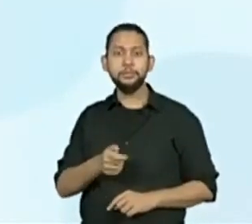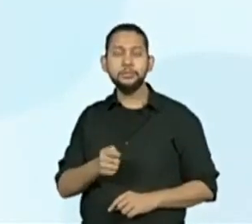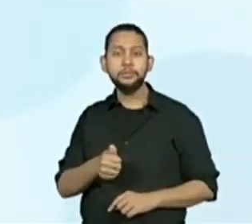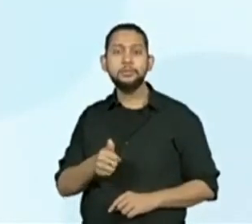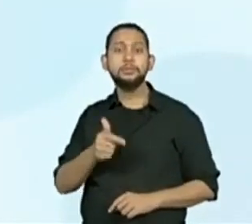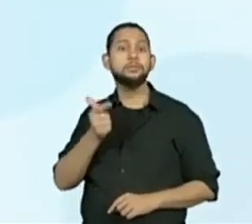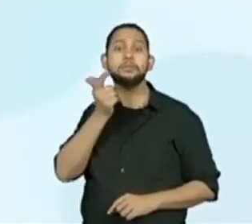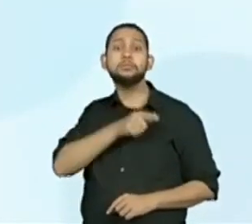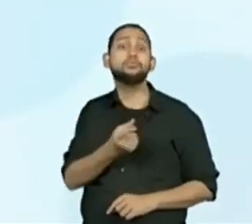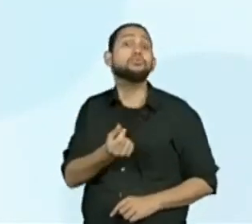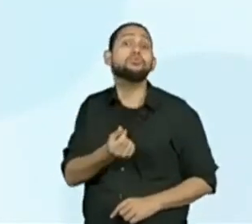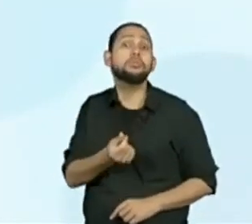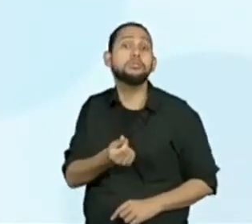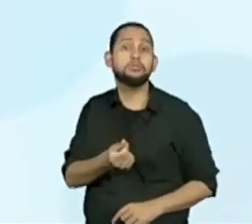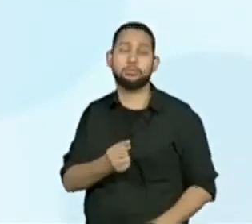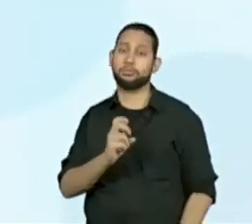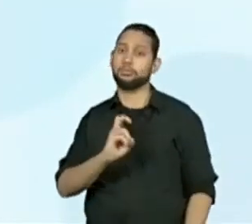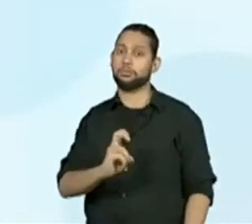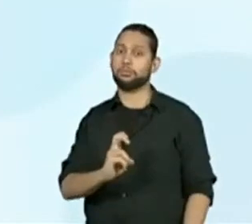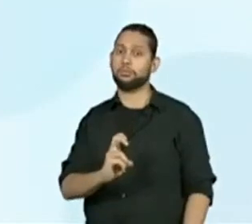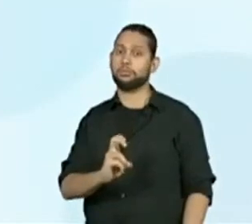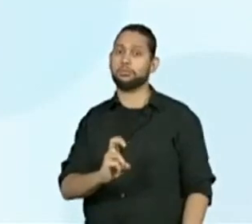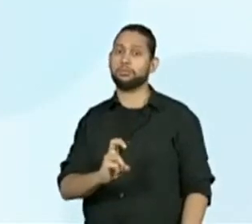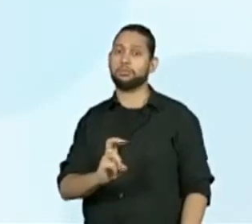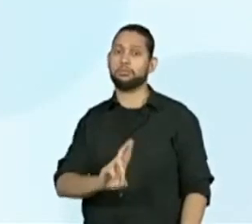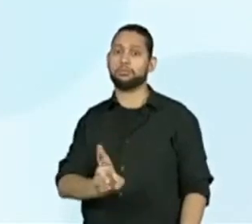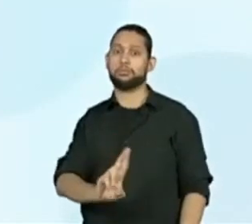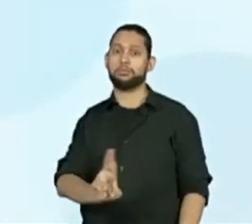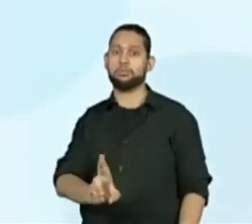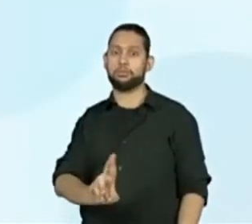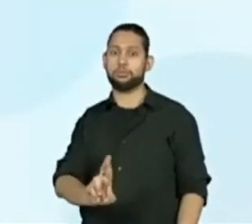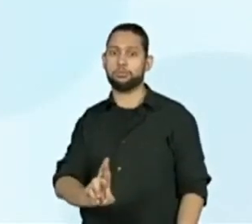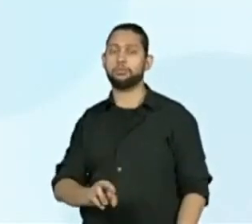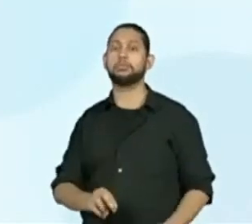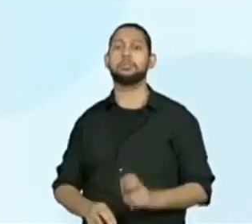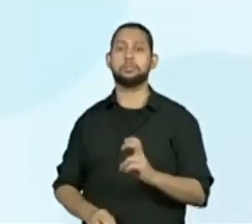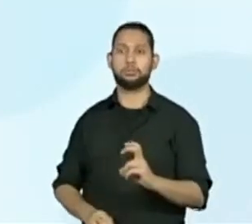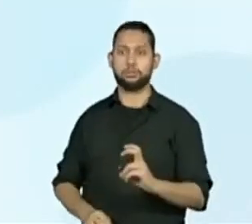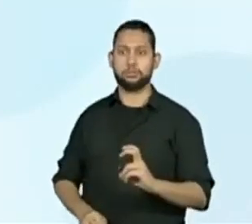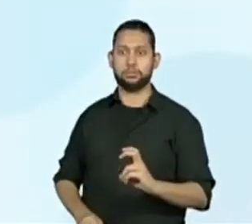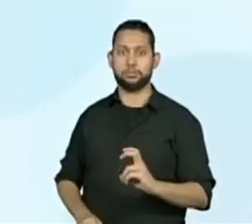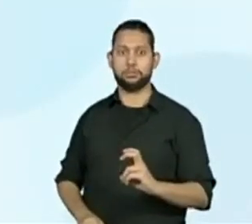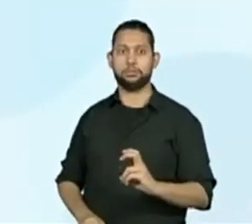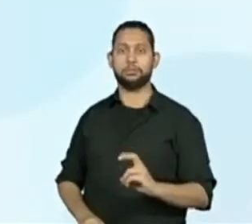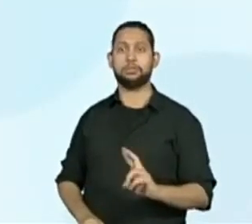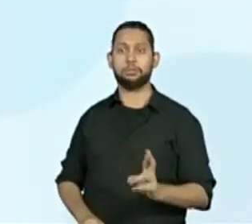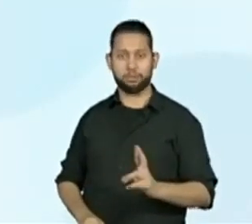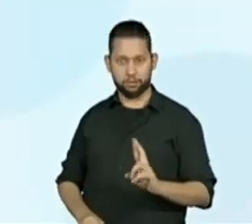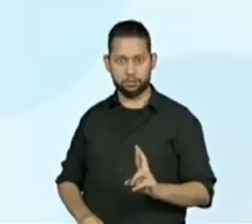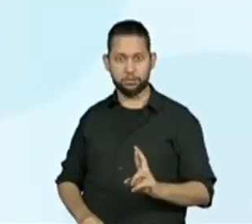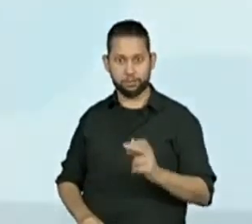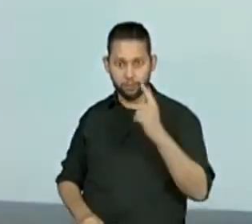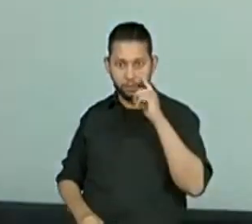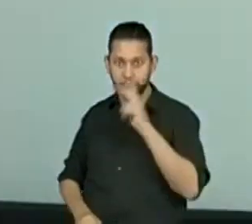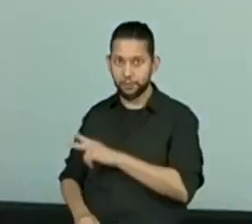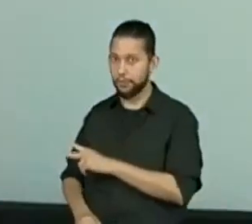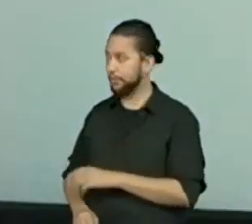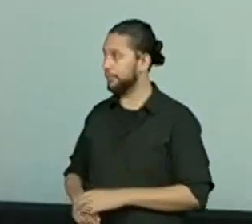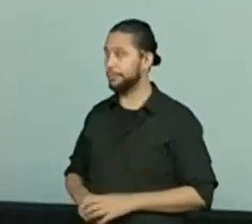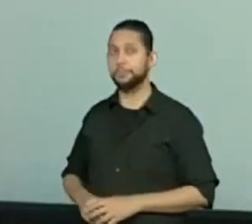obter 15 reais vou até colocar aqui ó as vírgulas para vocês ver